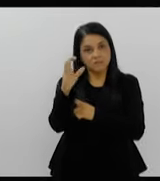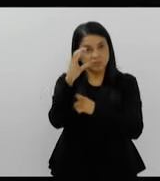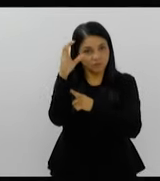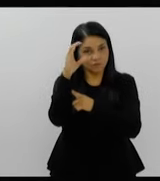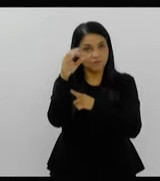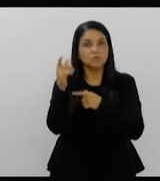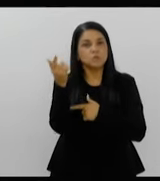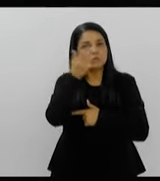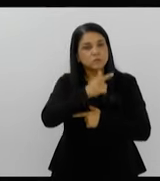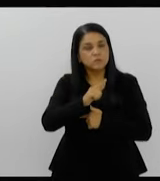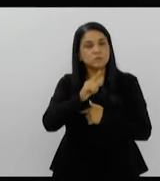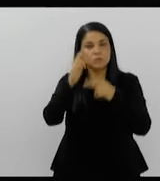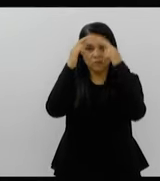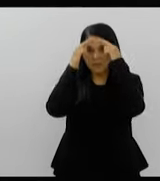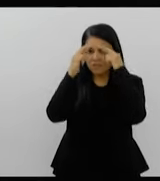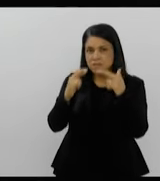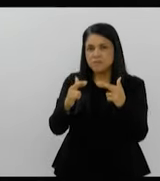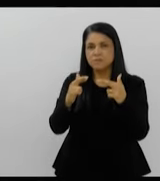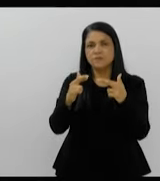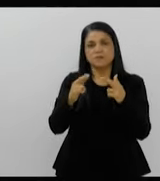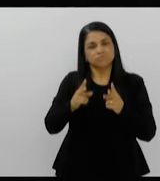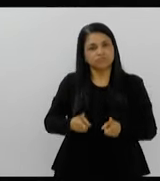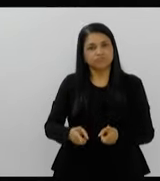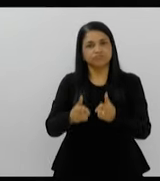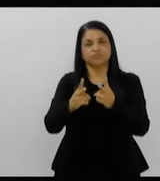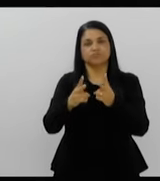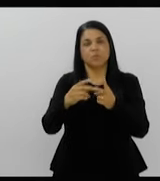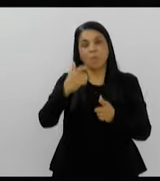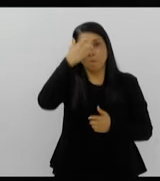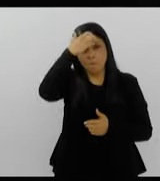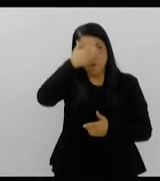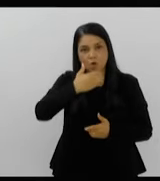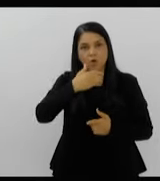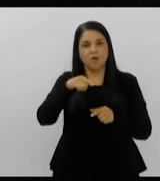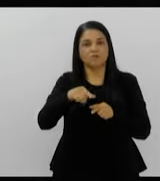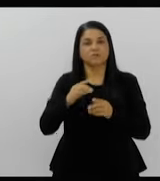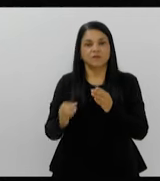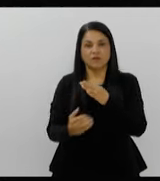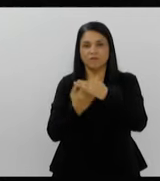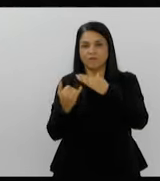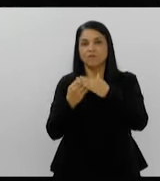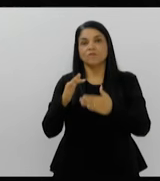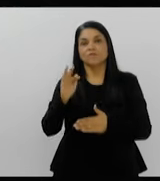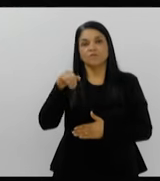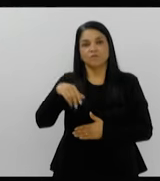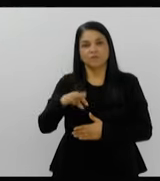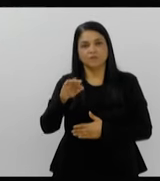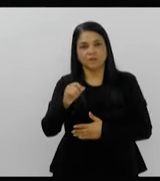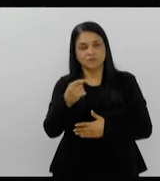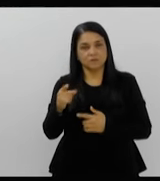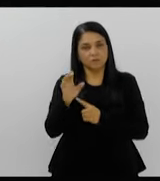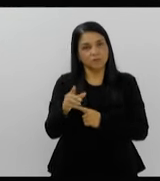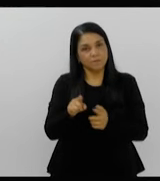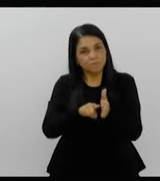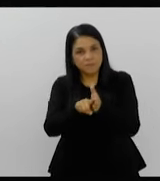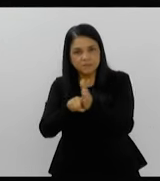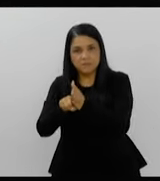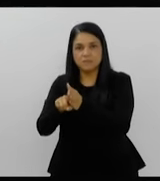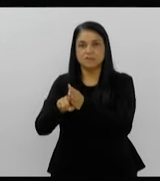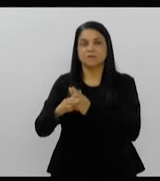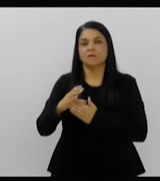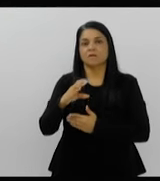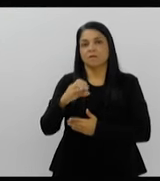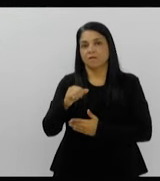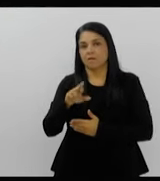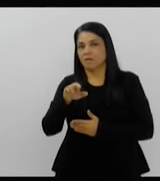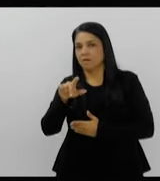conseguimos manter a respeitabilidade, moralizar a atuação da Fundação de Amparo à Pesquisa do Rio de Janeiro, Fundação Carlos